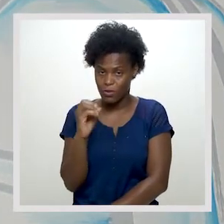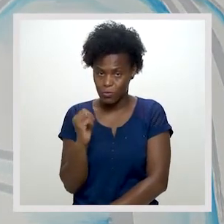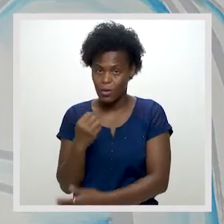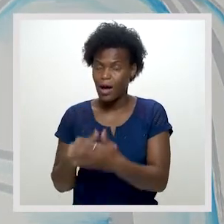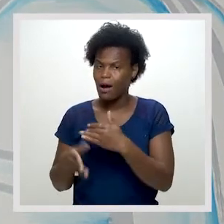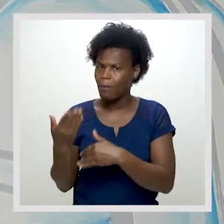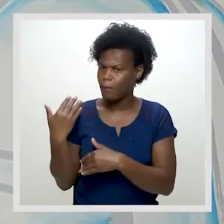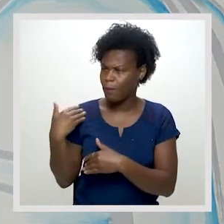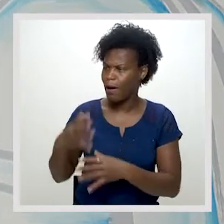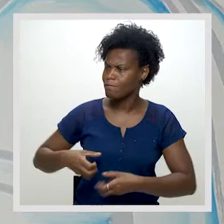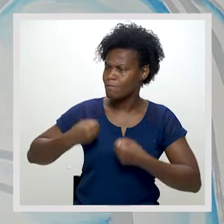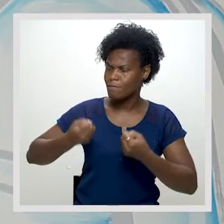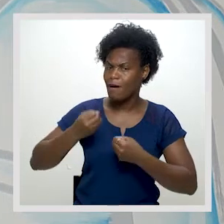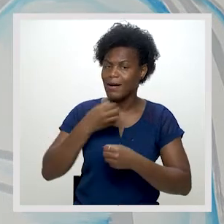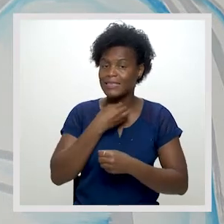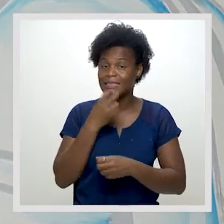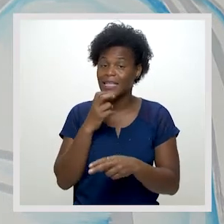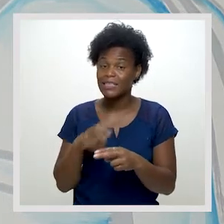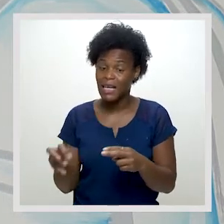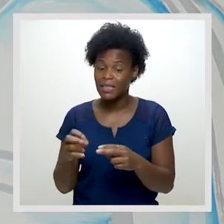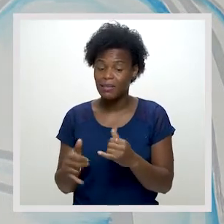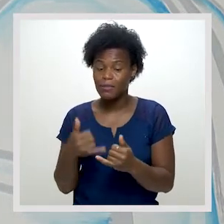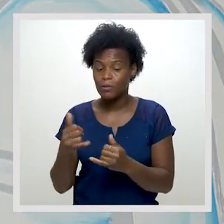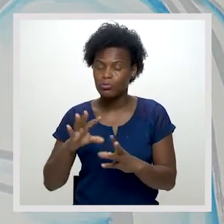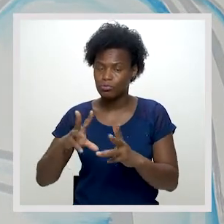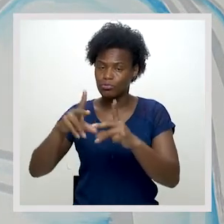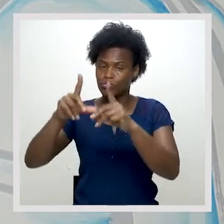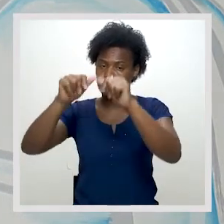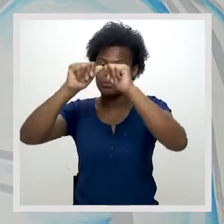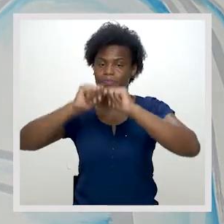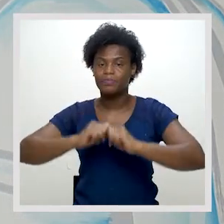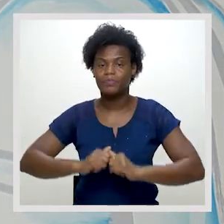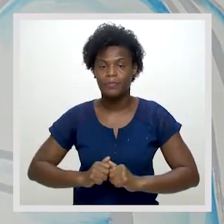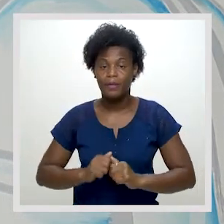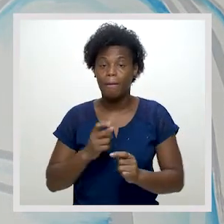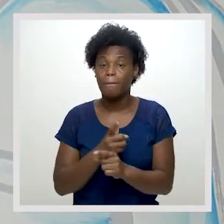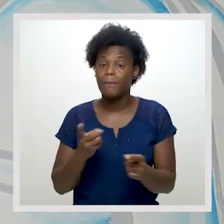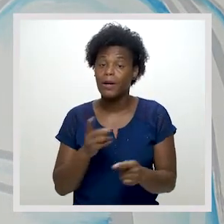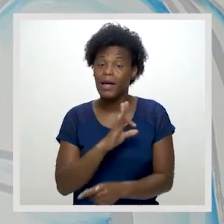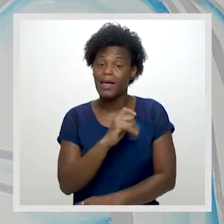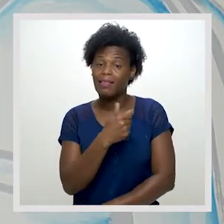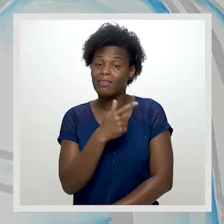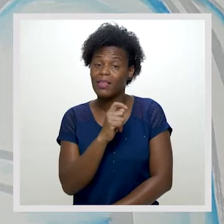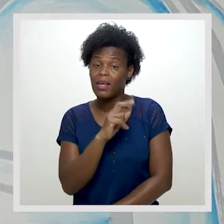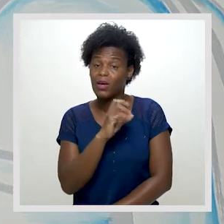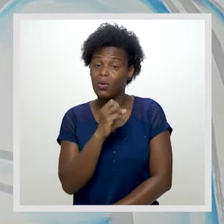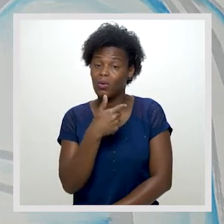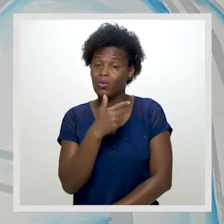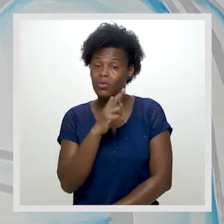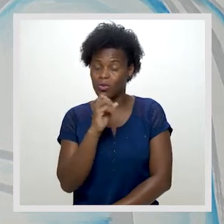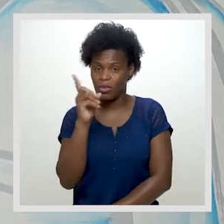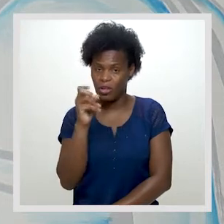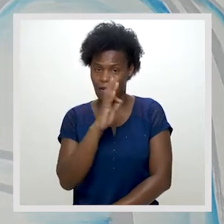resistido a essa crise energética, foram evoluindo por heterotróficos mais complexos. E